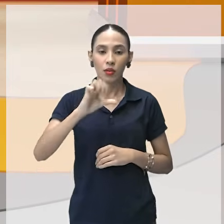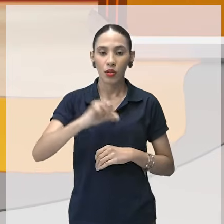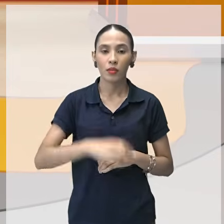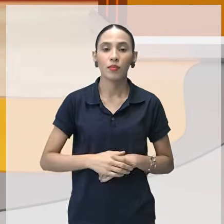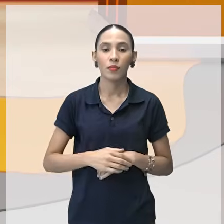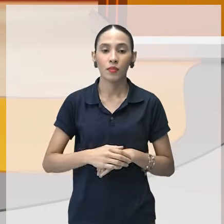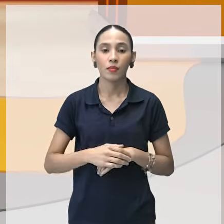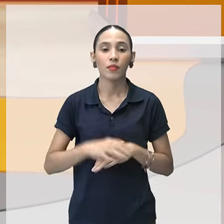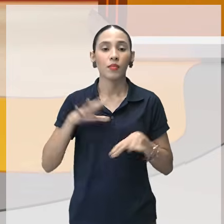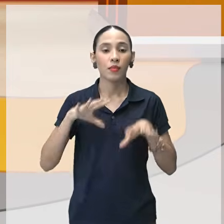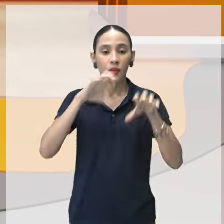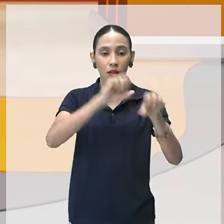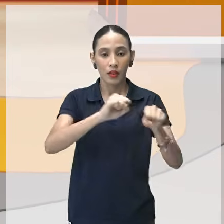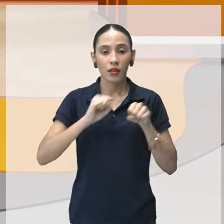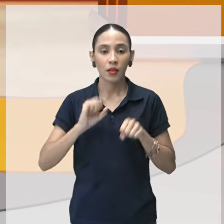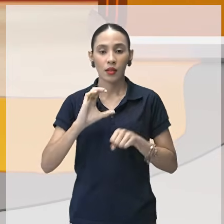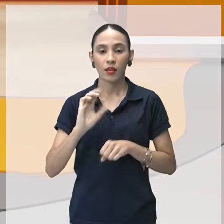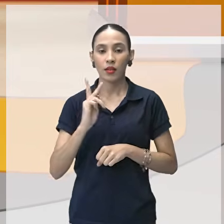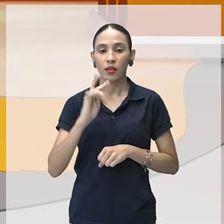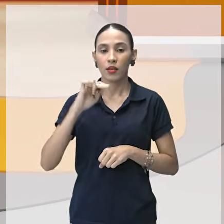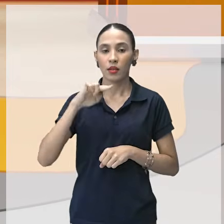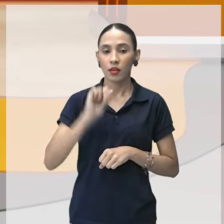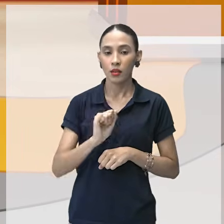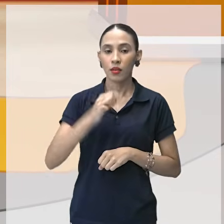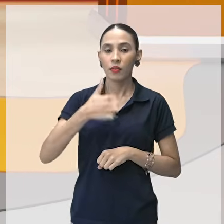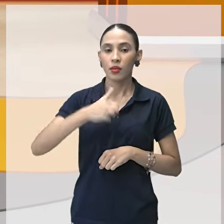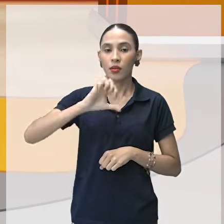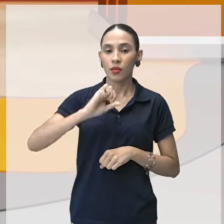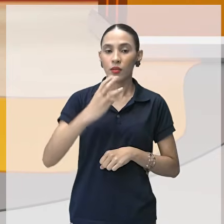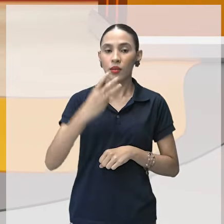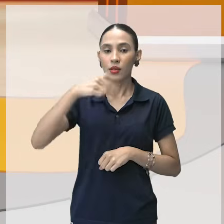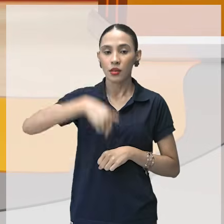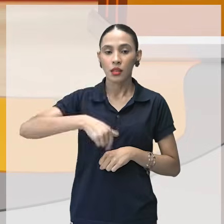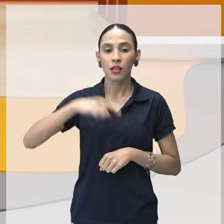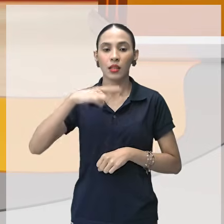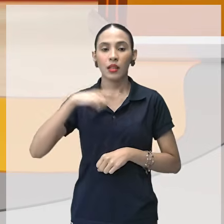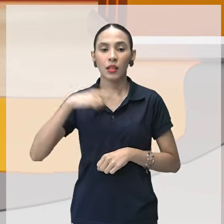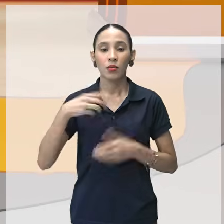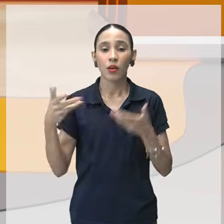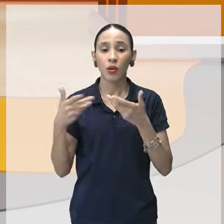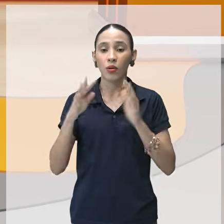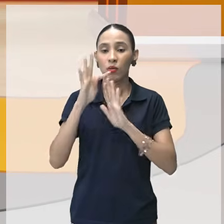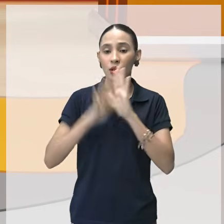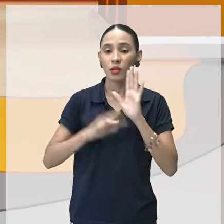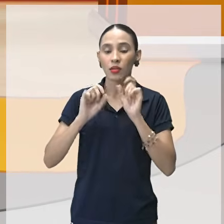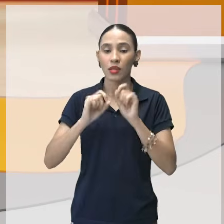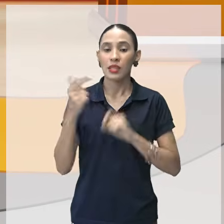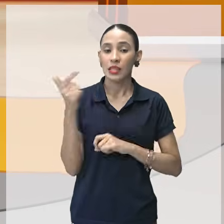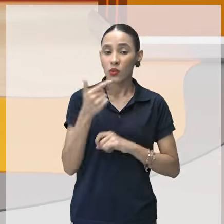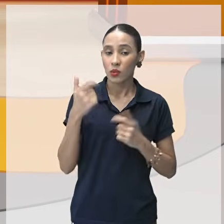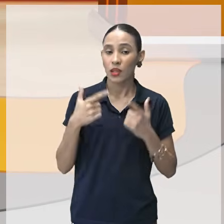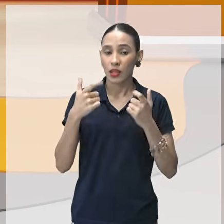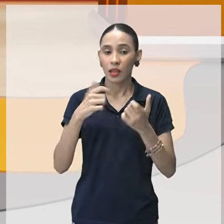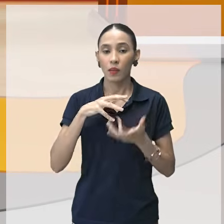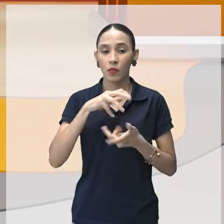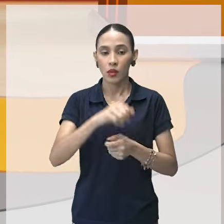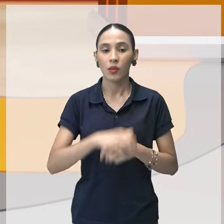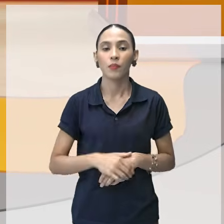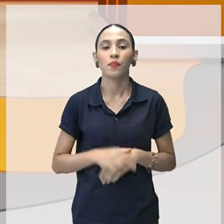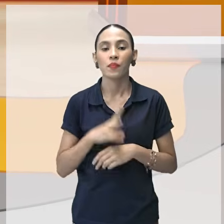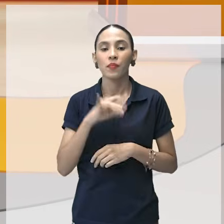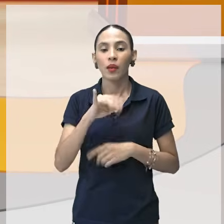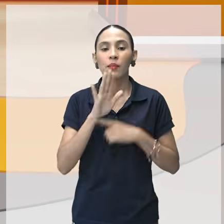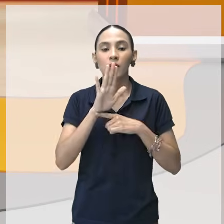A invasão japonesa da China em 1937, contexto agora da Segunda Guerra Mundial,